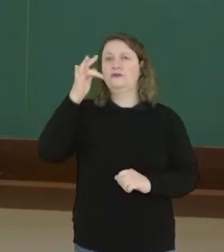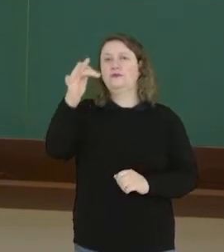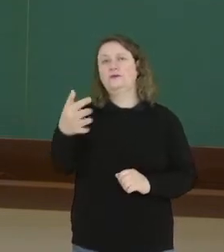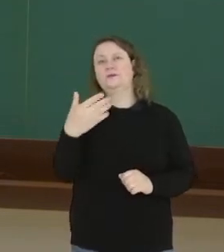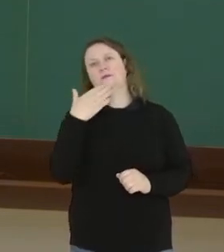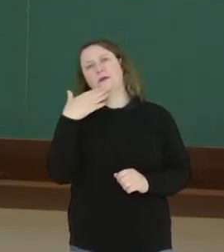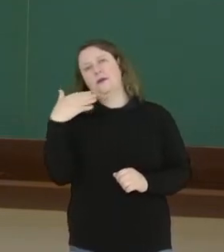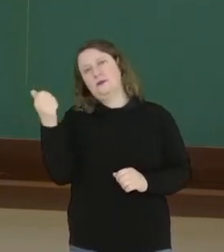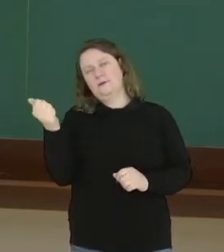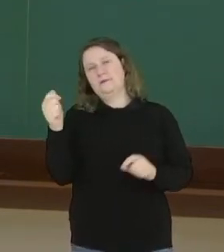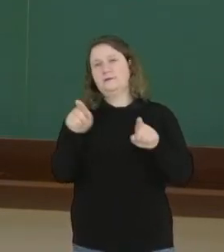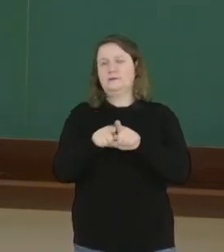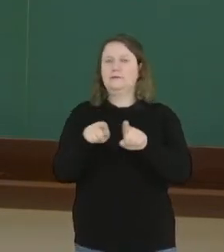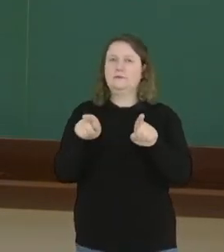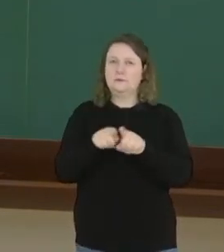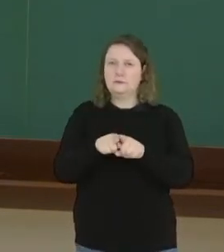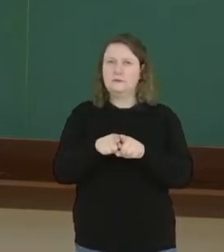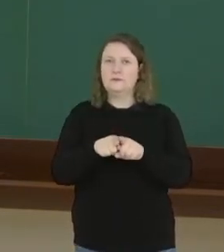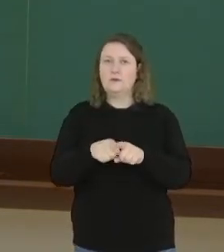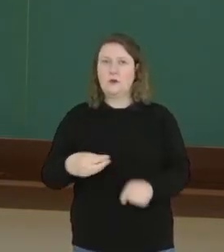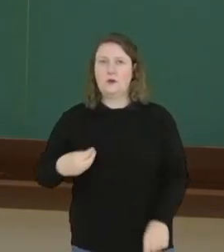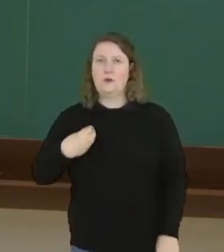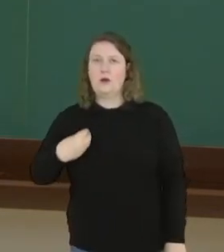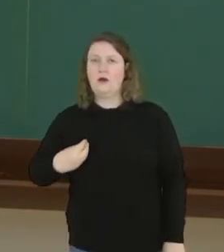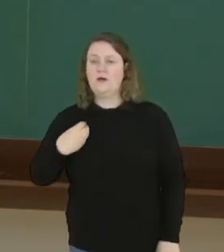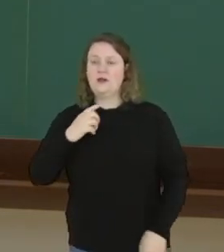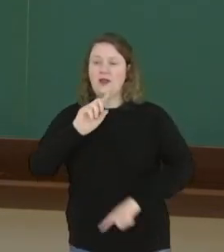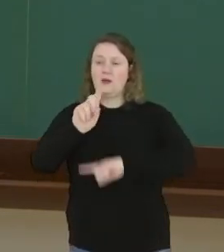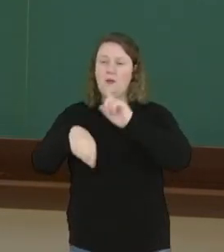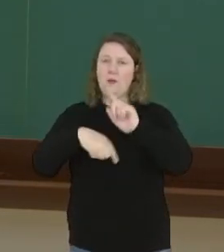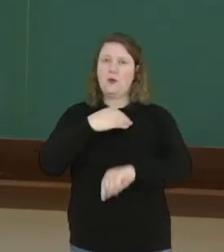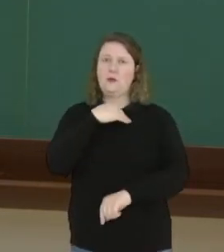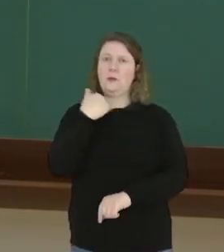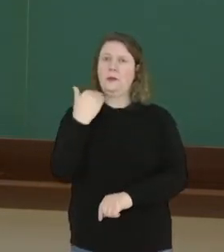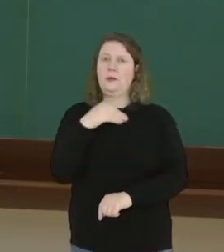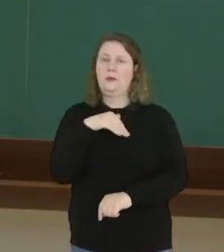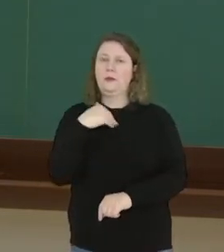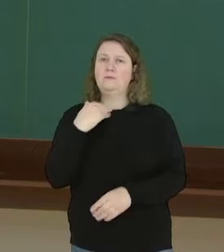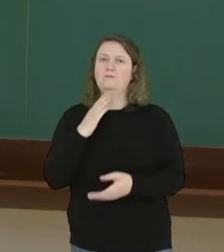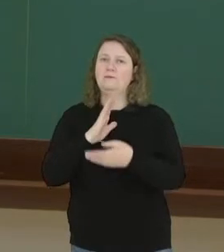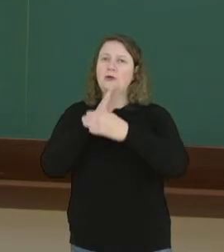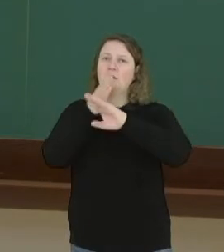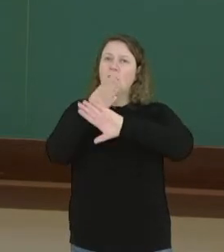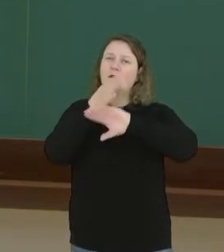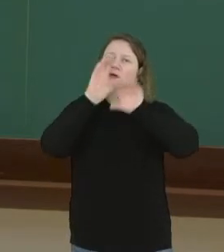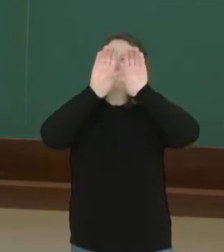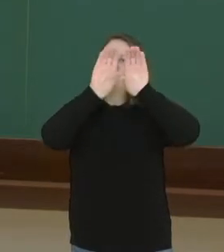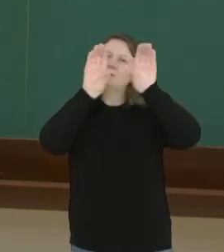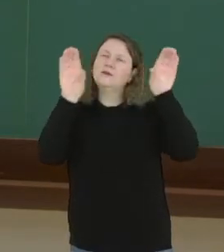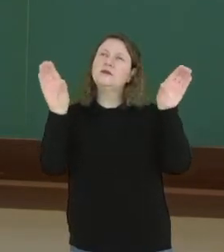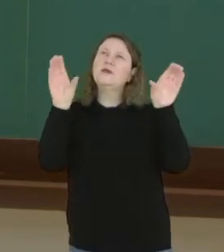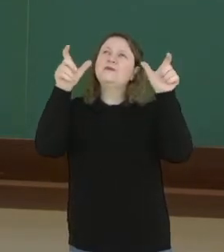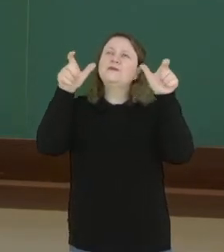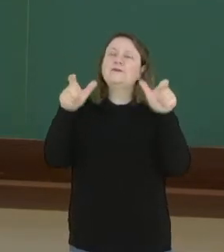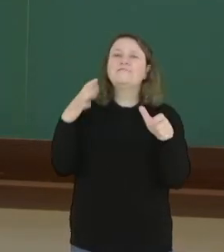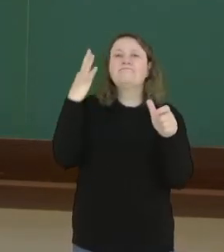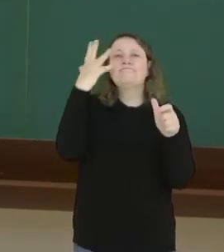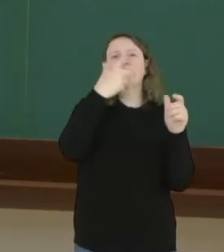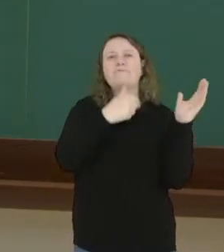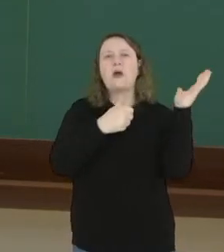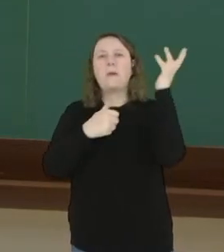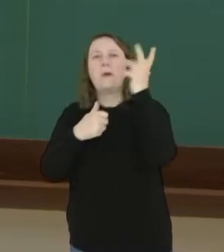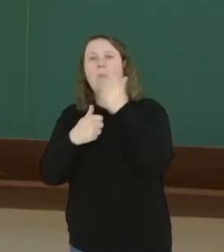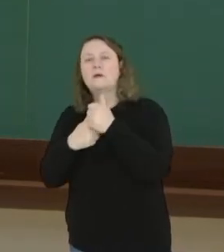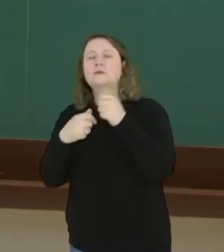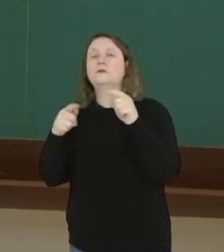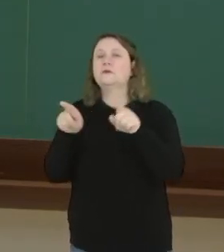né, de uma vida após a morte, né, de um paraíso de Deus, de ouro, e que o